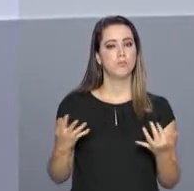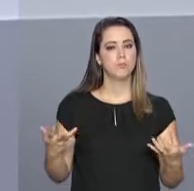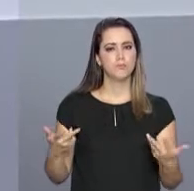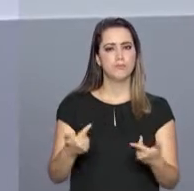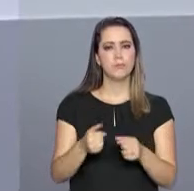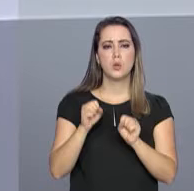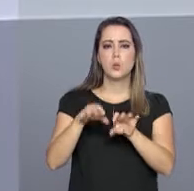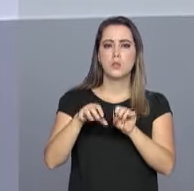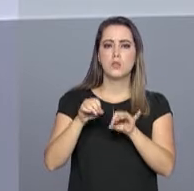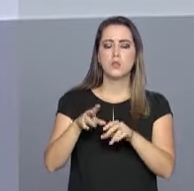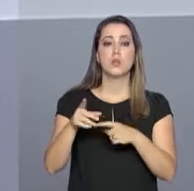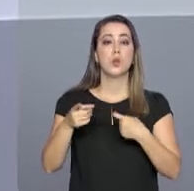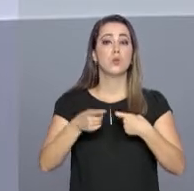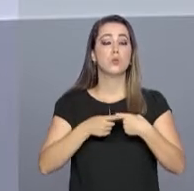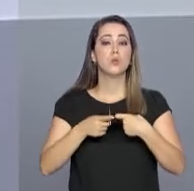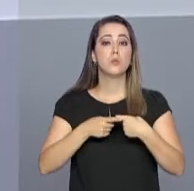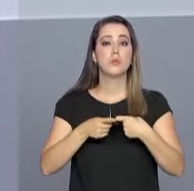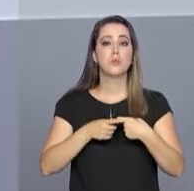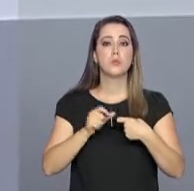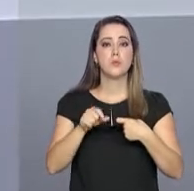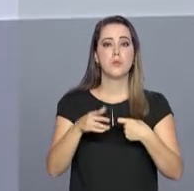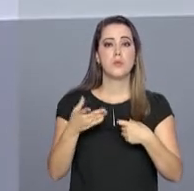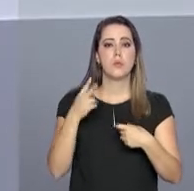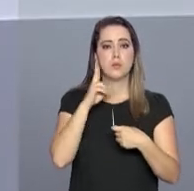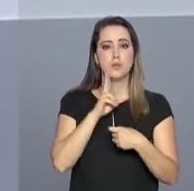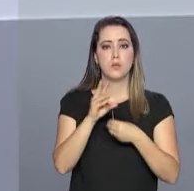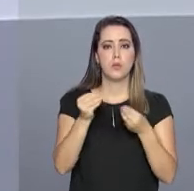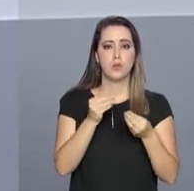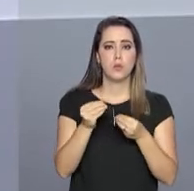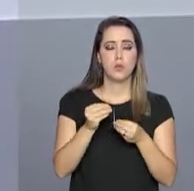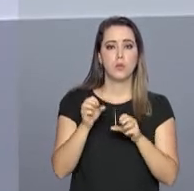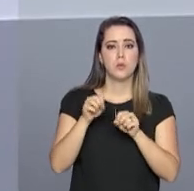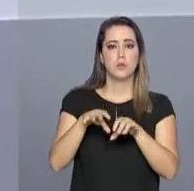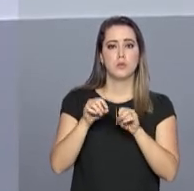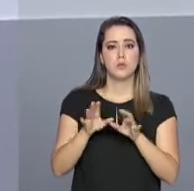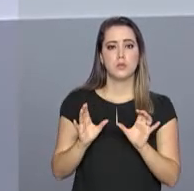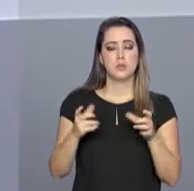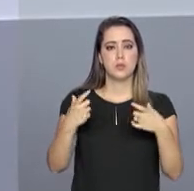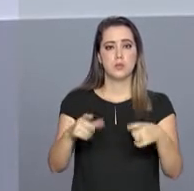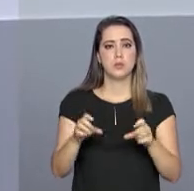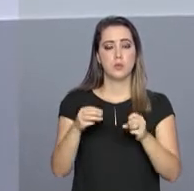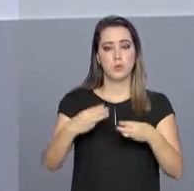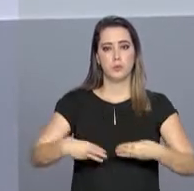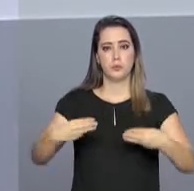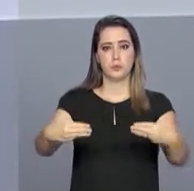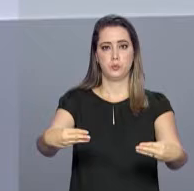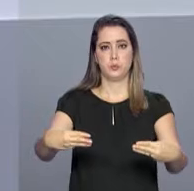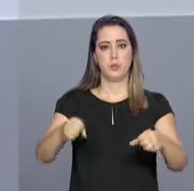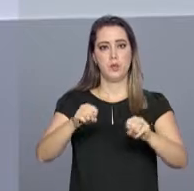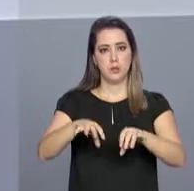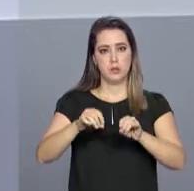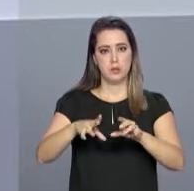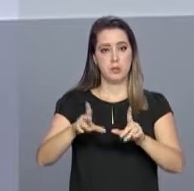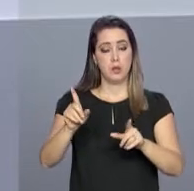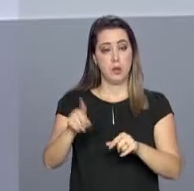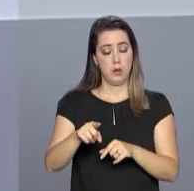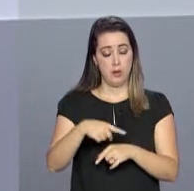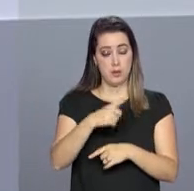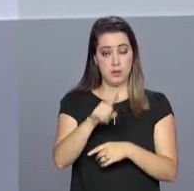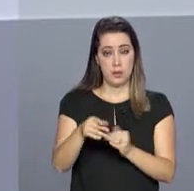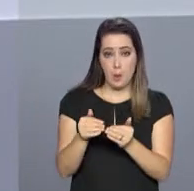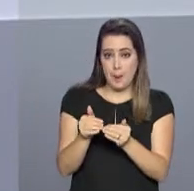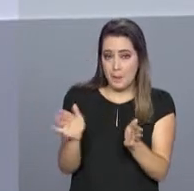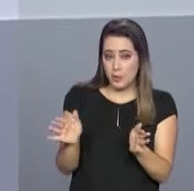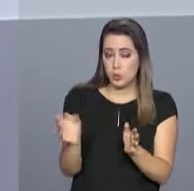dos médicos e reavaliar o ensino nessa área o ministério da educação decidiu suspender a abertura de novos cursos de medicina